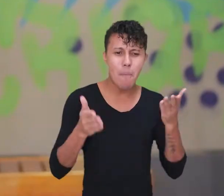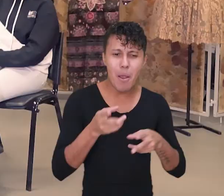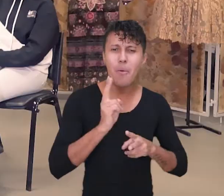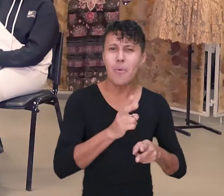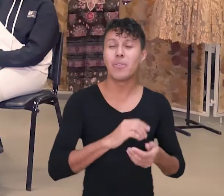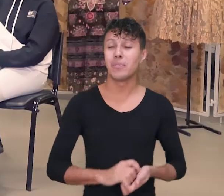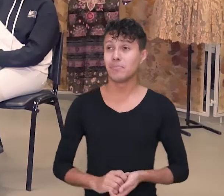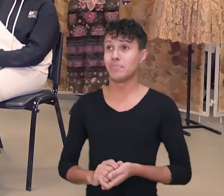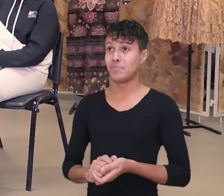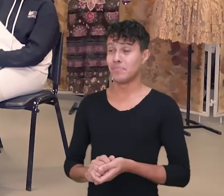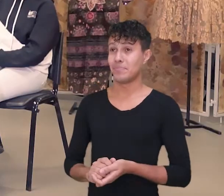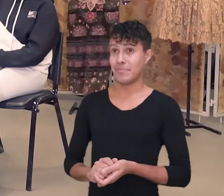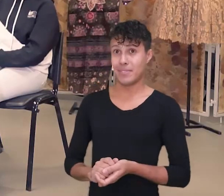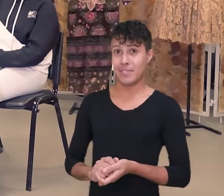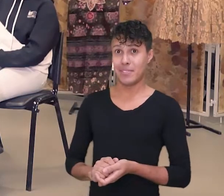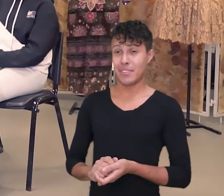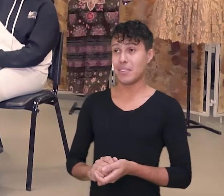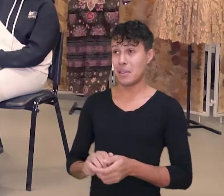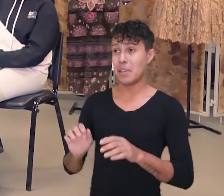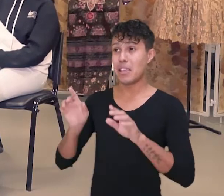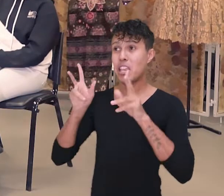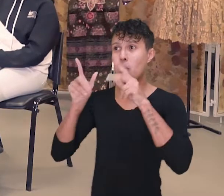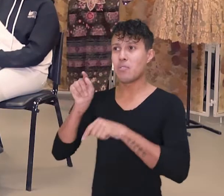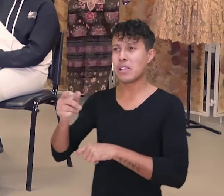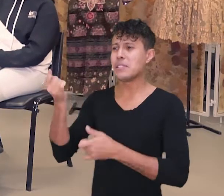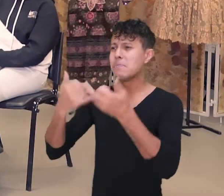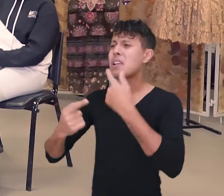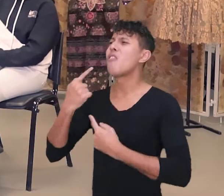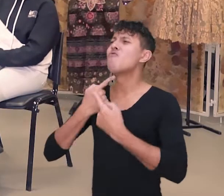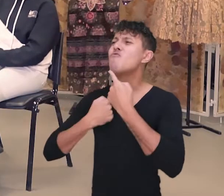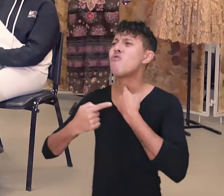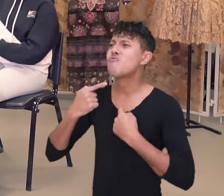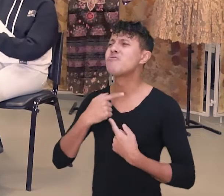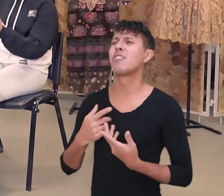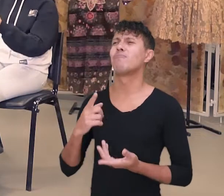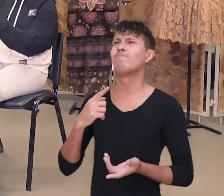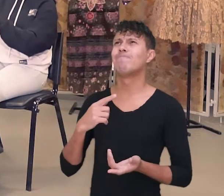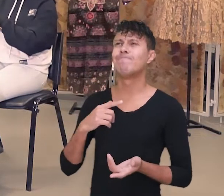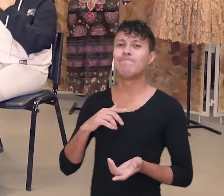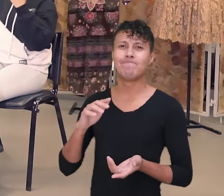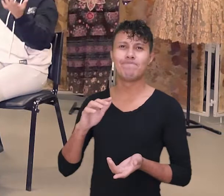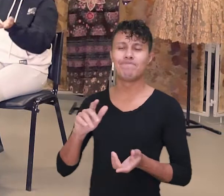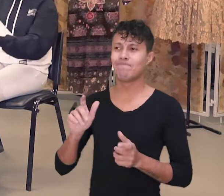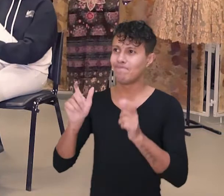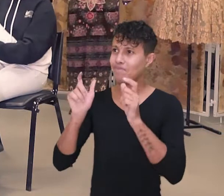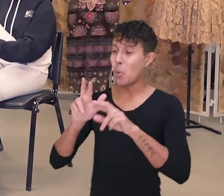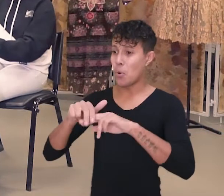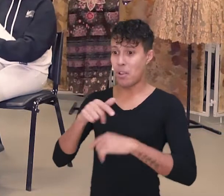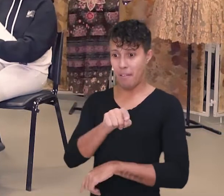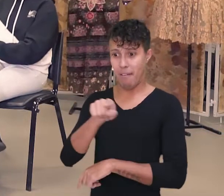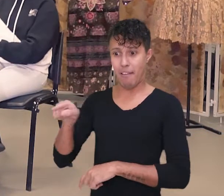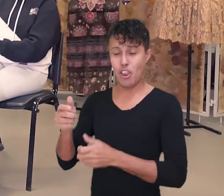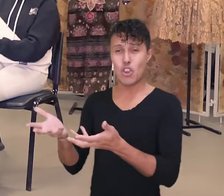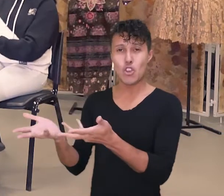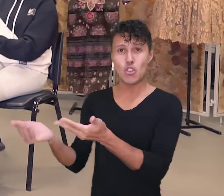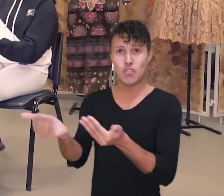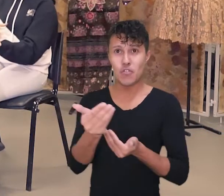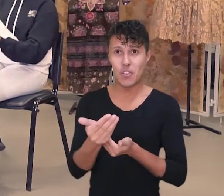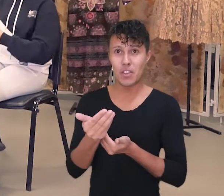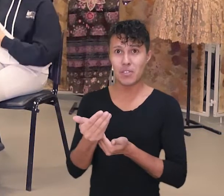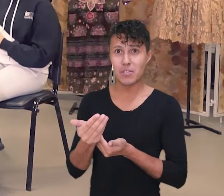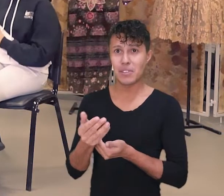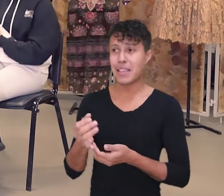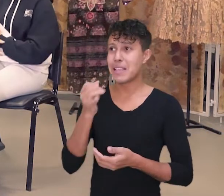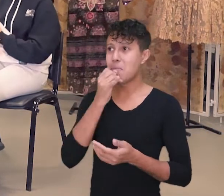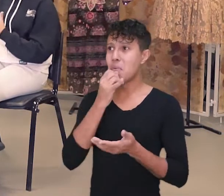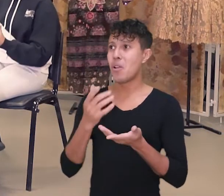para a gente, né? Eu acho que tudo parte da vontade, porque às vezes as diversas juventudes, às vezes a gente